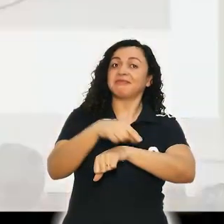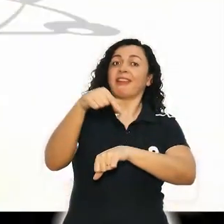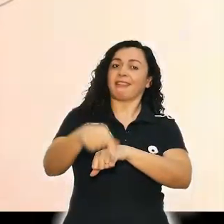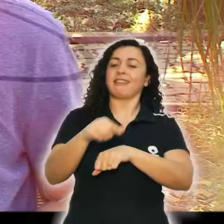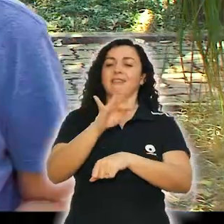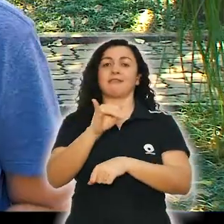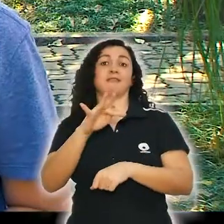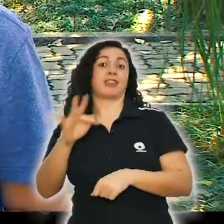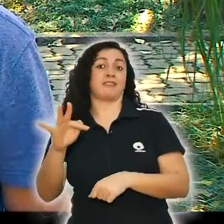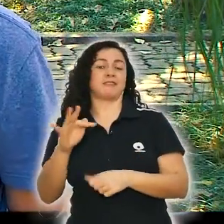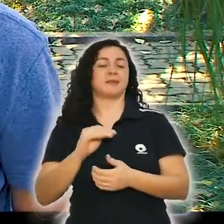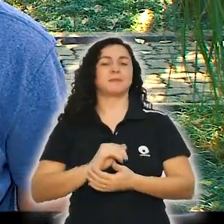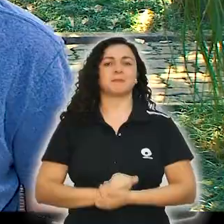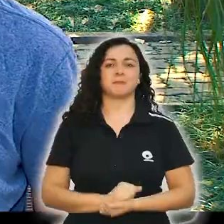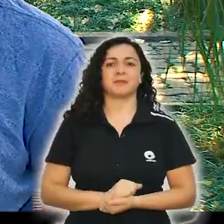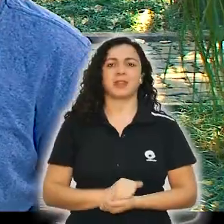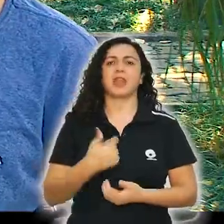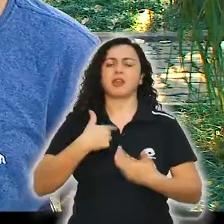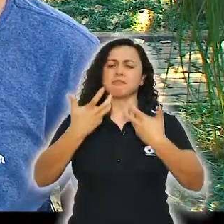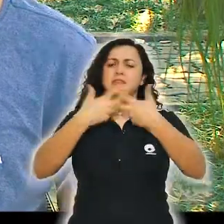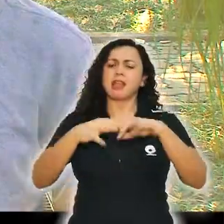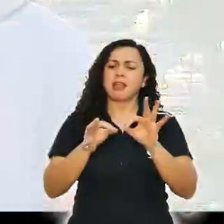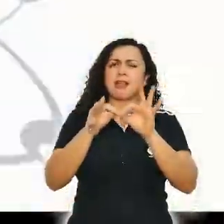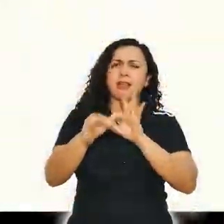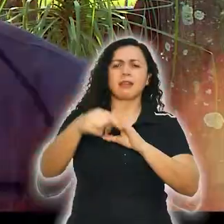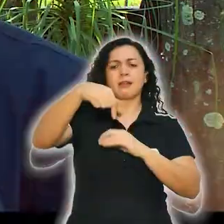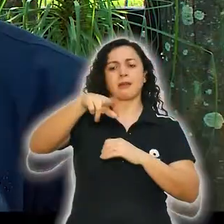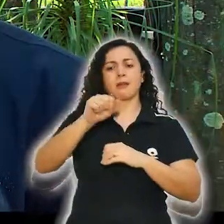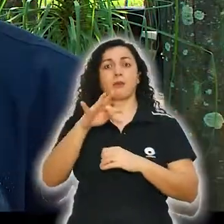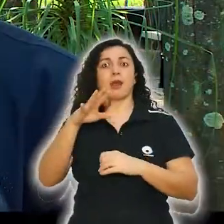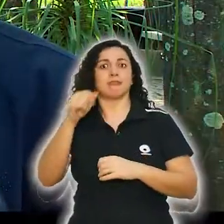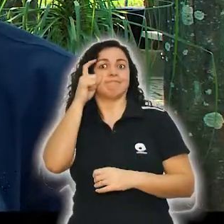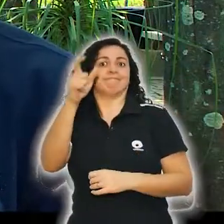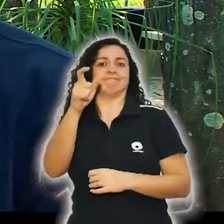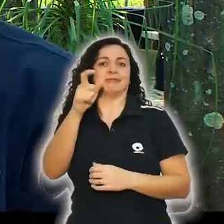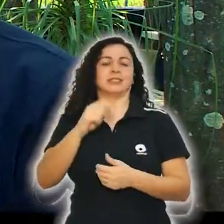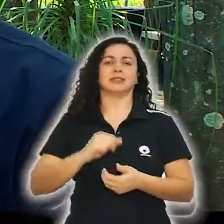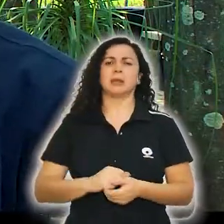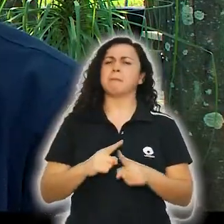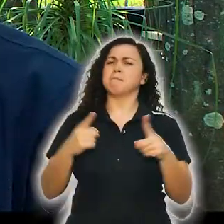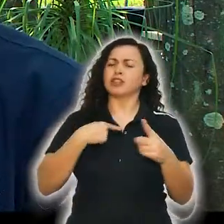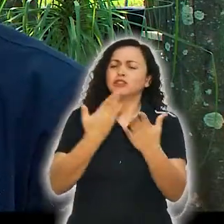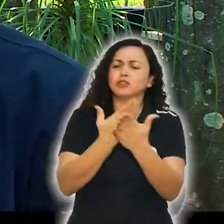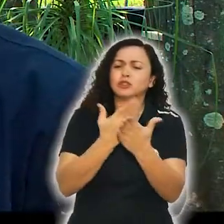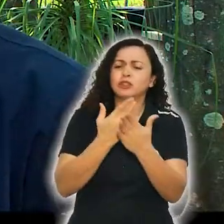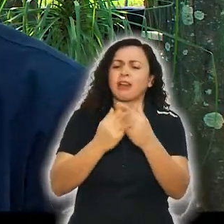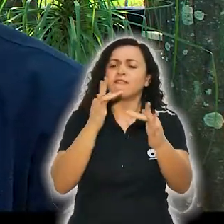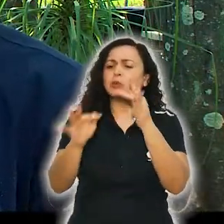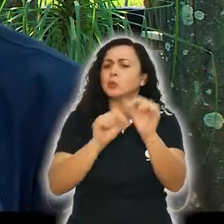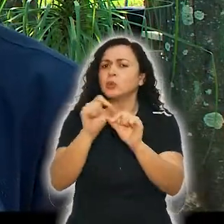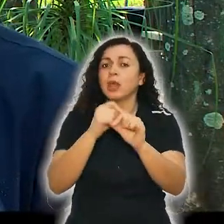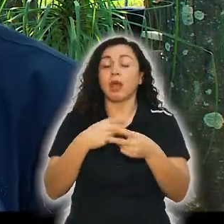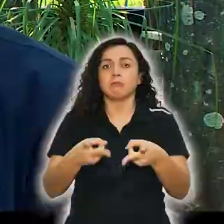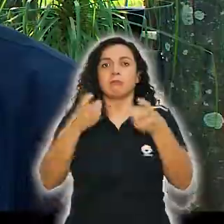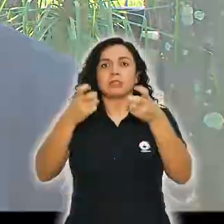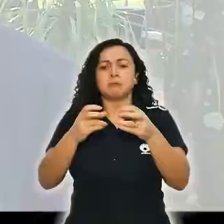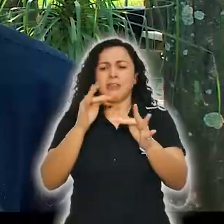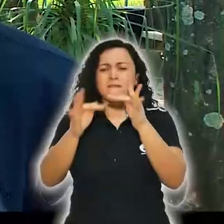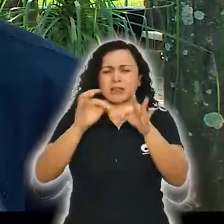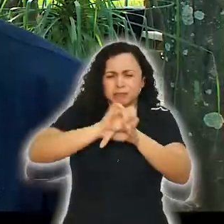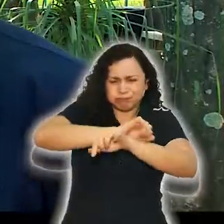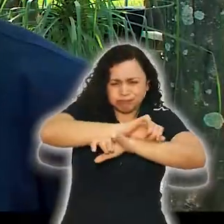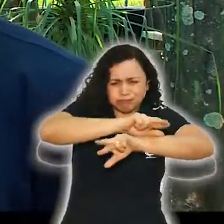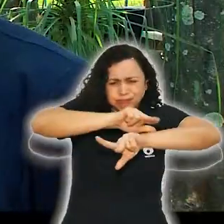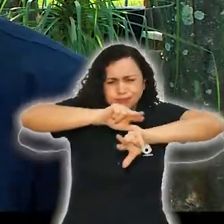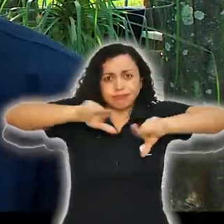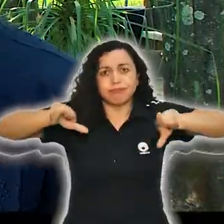Férias. Mecânica quântica é a área que eu tenho mais interesse. Só que quando eu fui realmente pesquisar o que era física, eu descobri que era uma área muito ampla. E